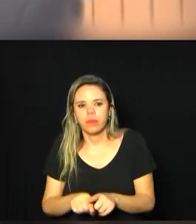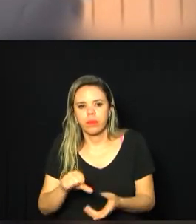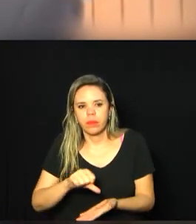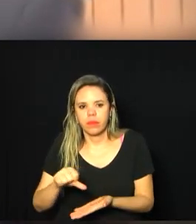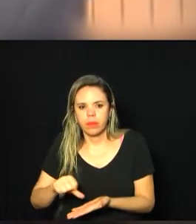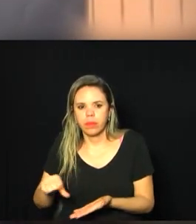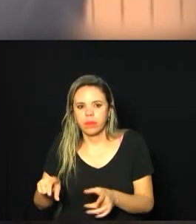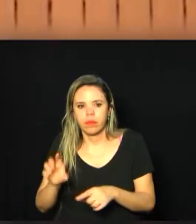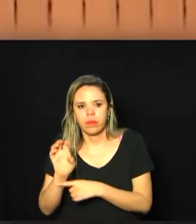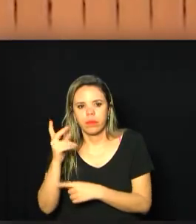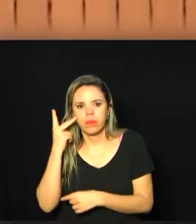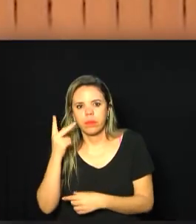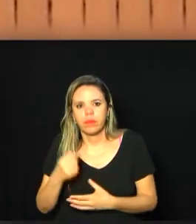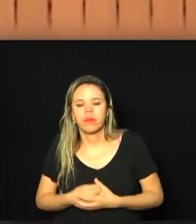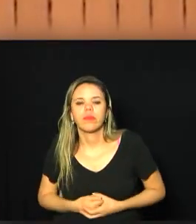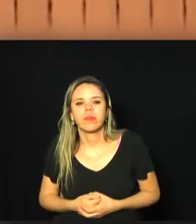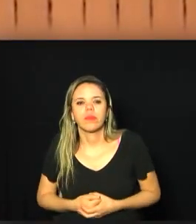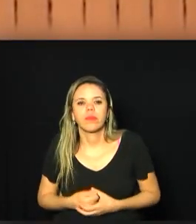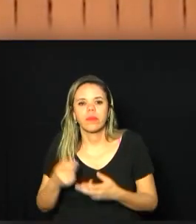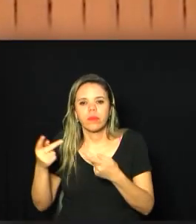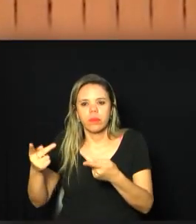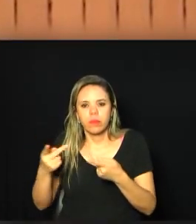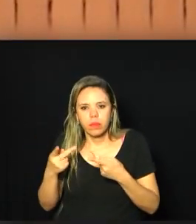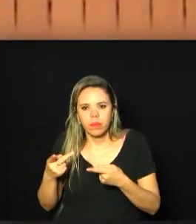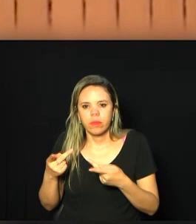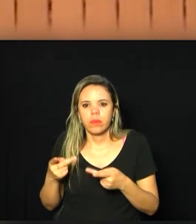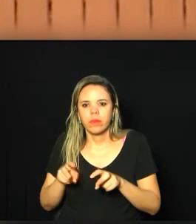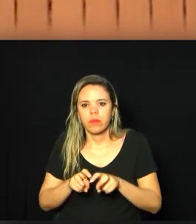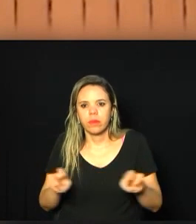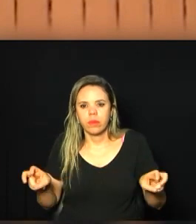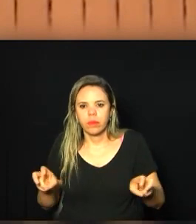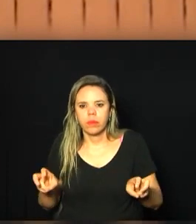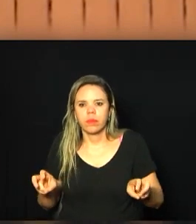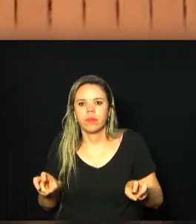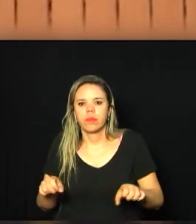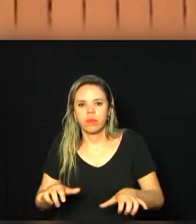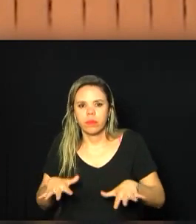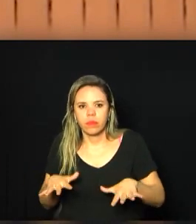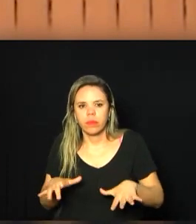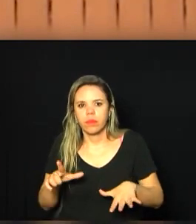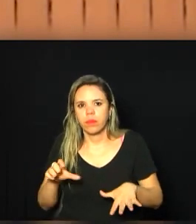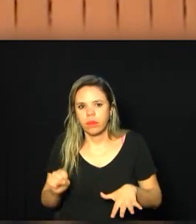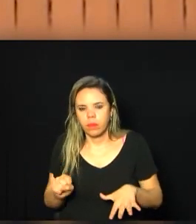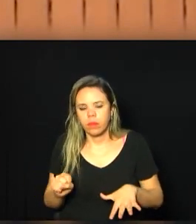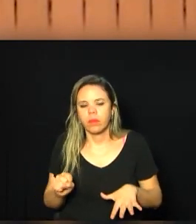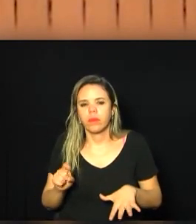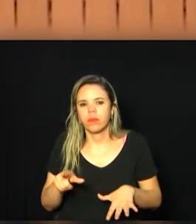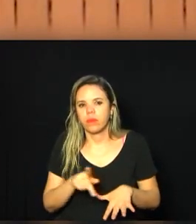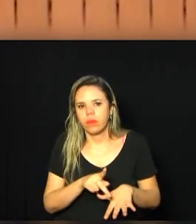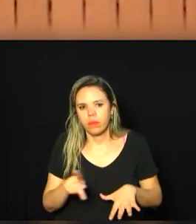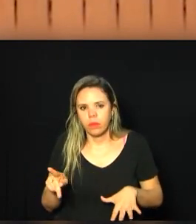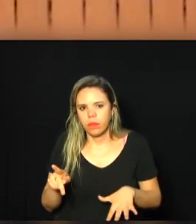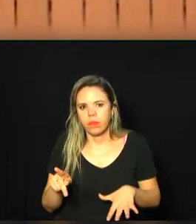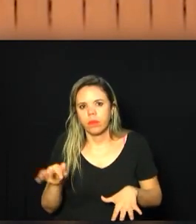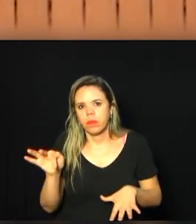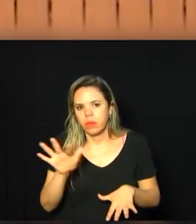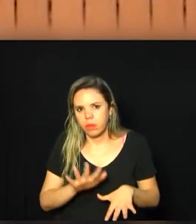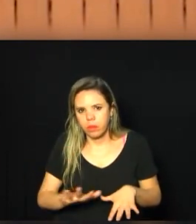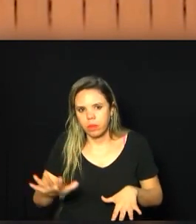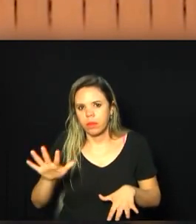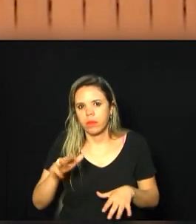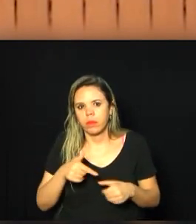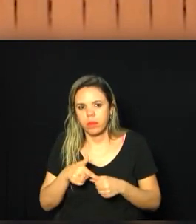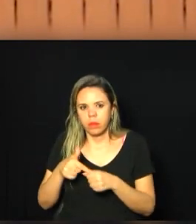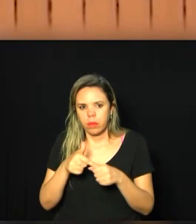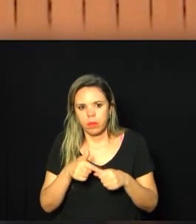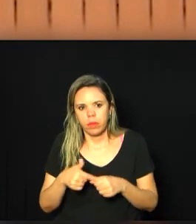região e também no estado de São Paulo. Um dos convidados a compor a mesa no plenário foi Luiz Arraes, que é presidente da Federação dos